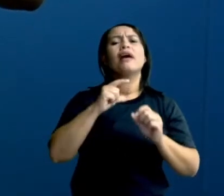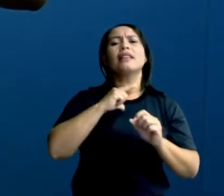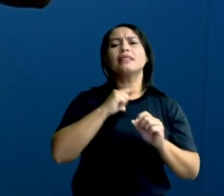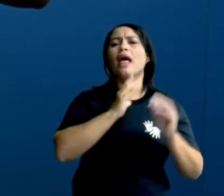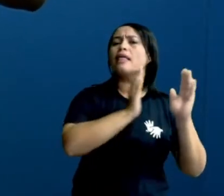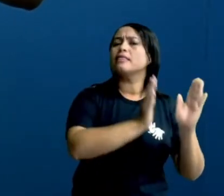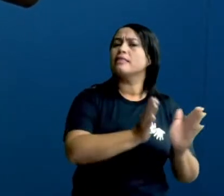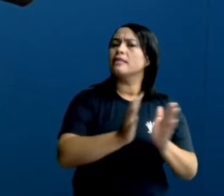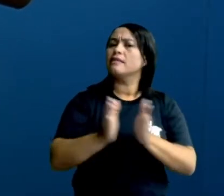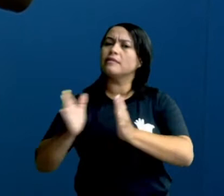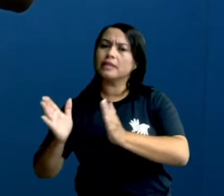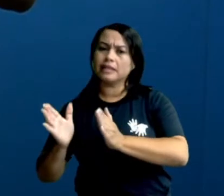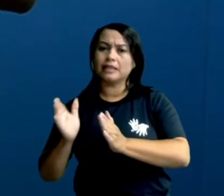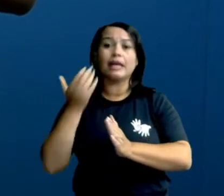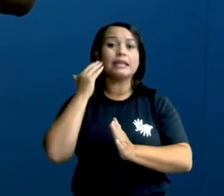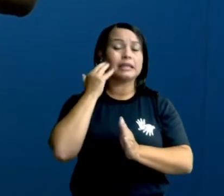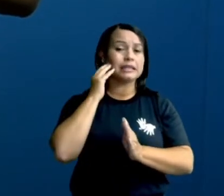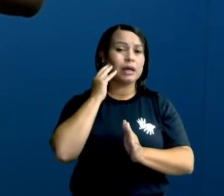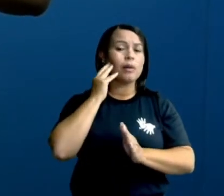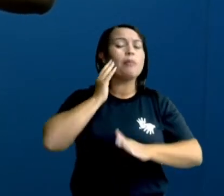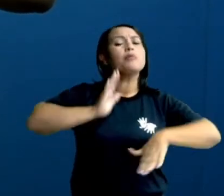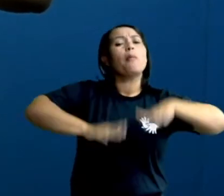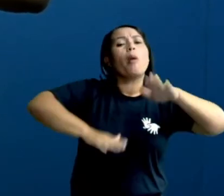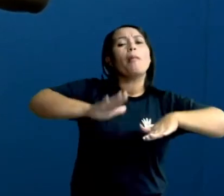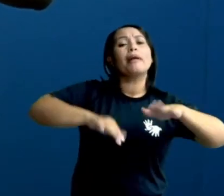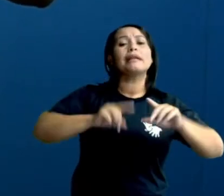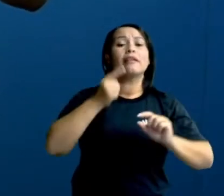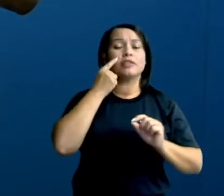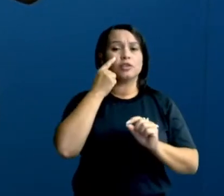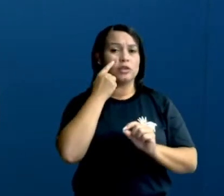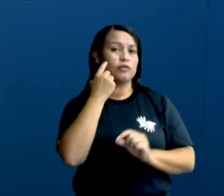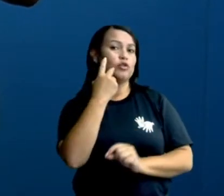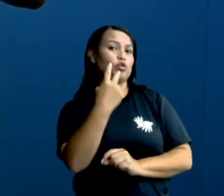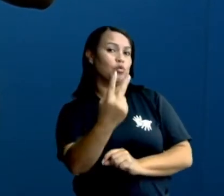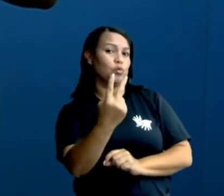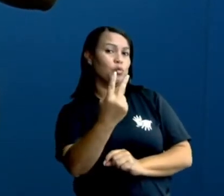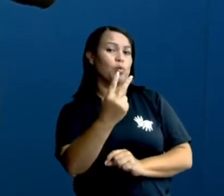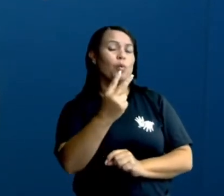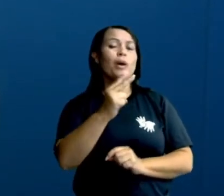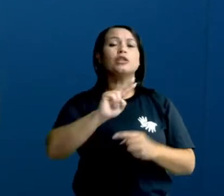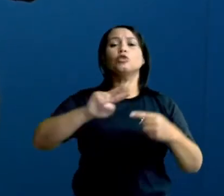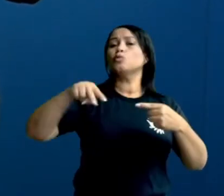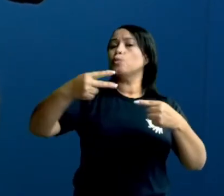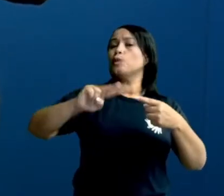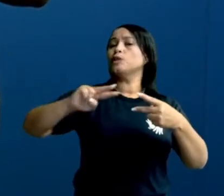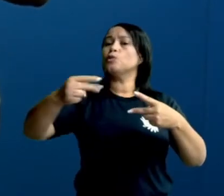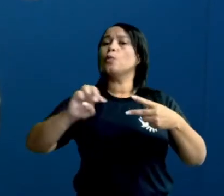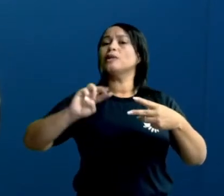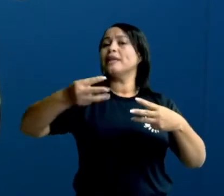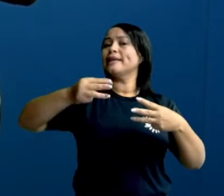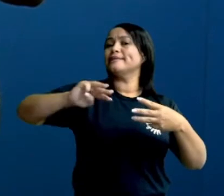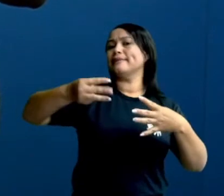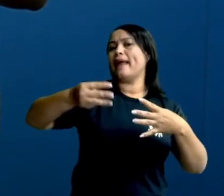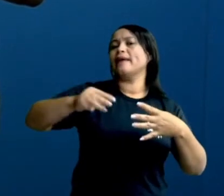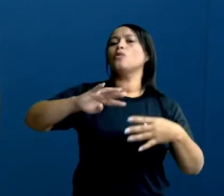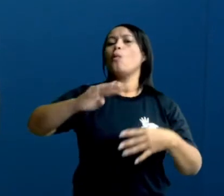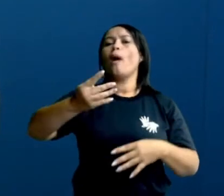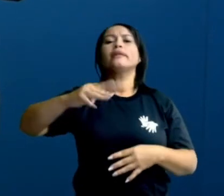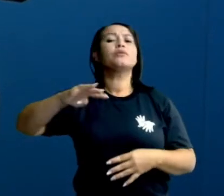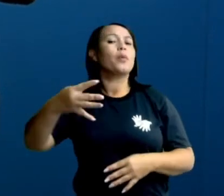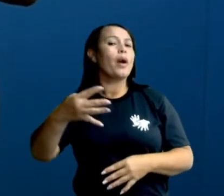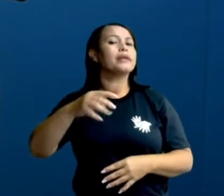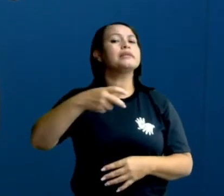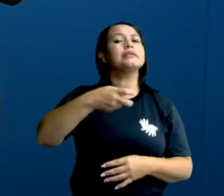na mesma probabilidade, tá certo? Então, se foi 2, de 2 em 2, de 3 em 3, de 4